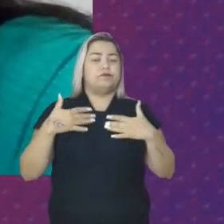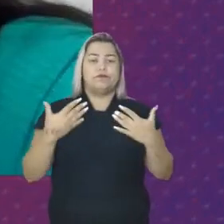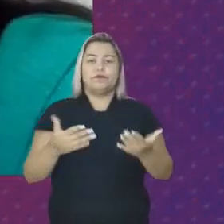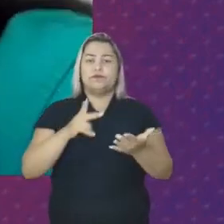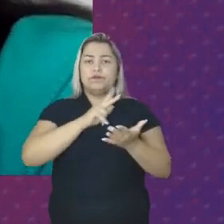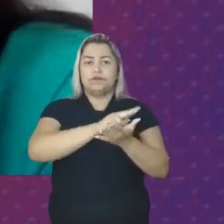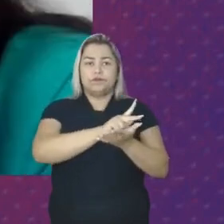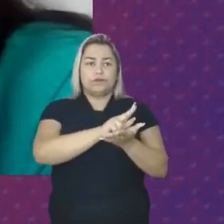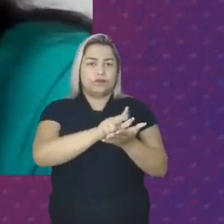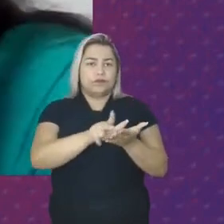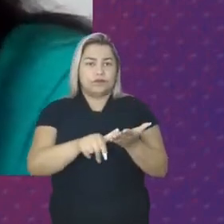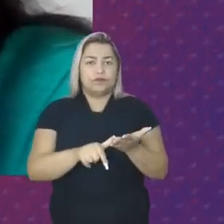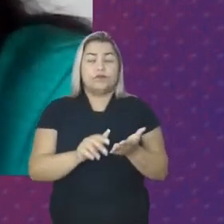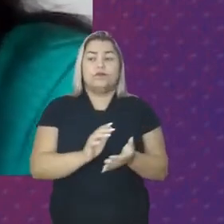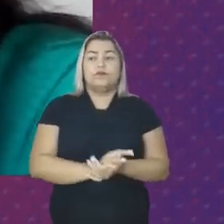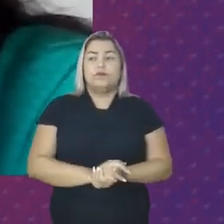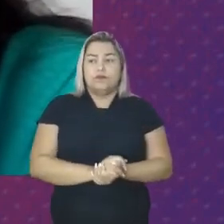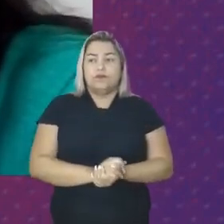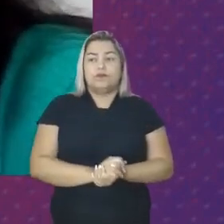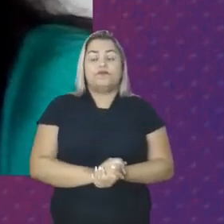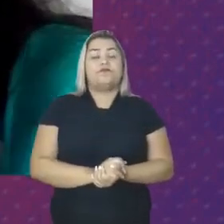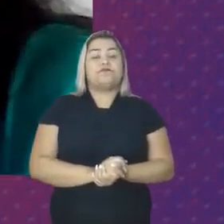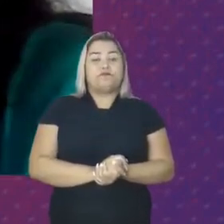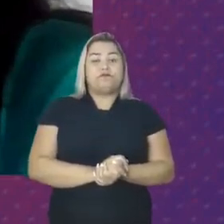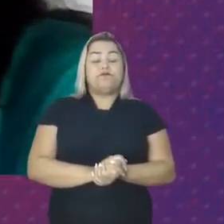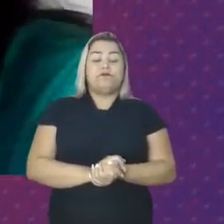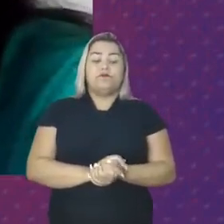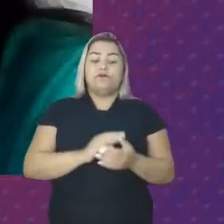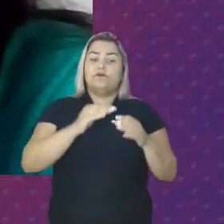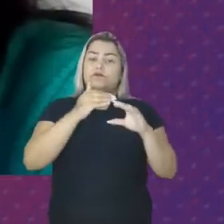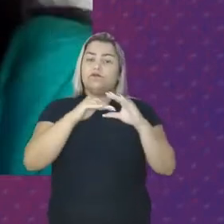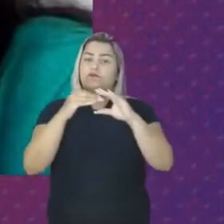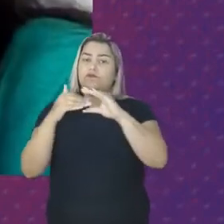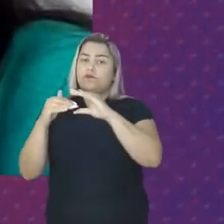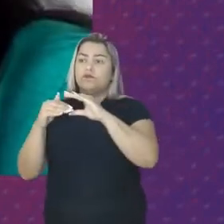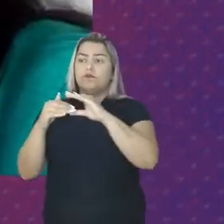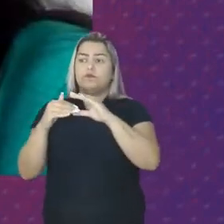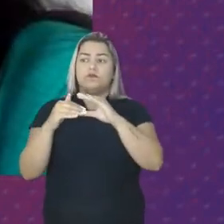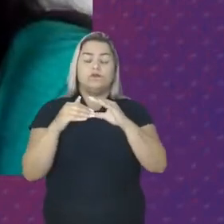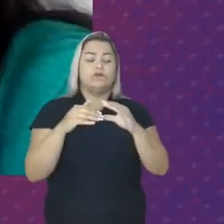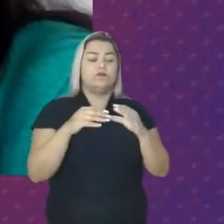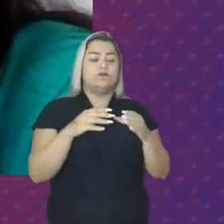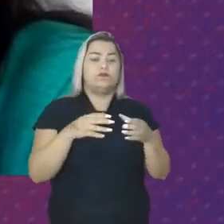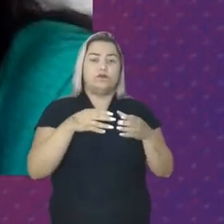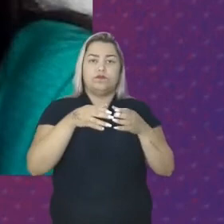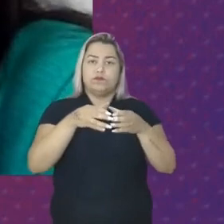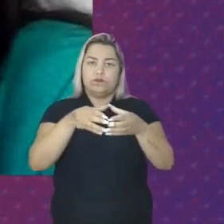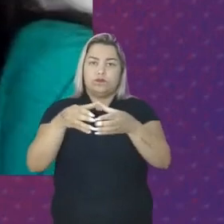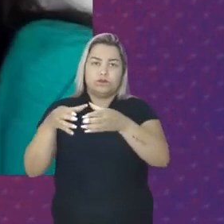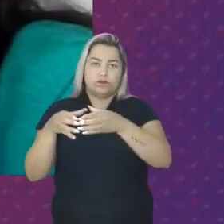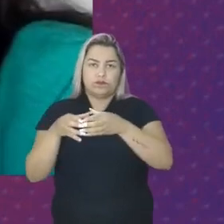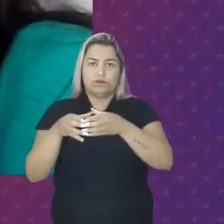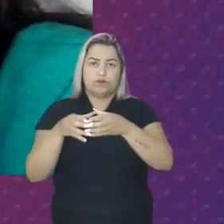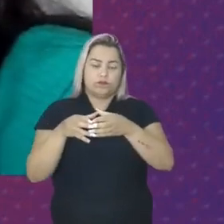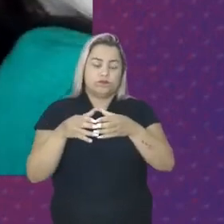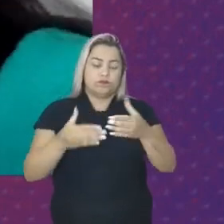dentre outros, que por sua vez é direcionado para diversos órgãos e serviços de